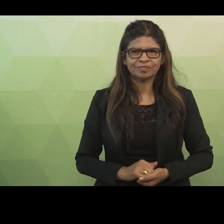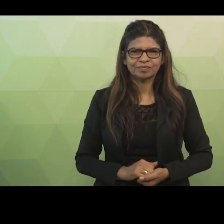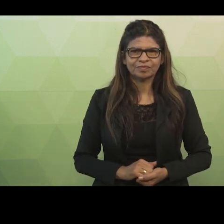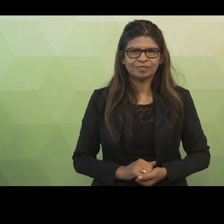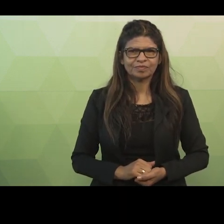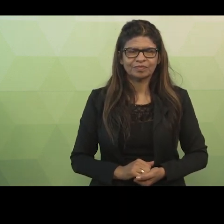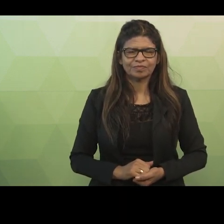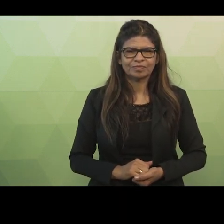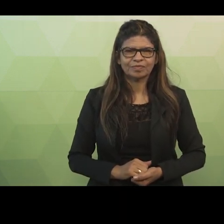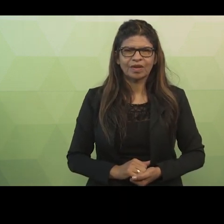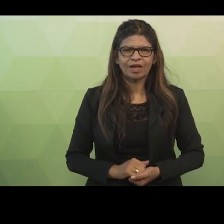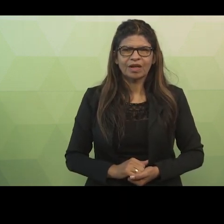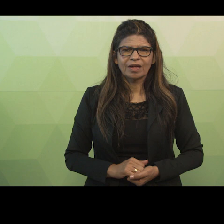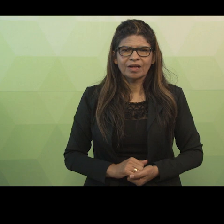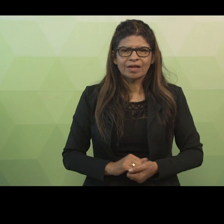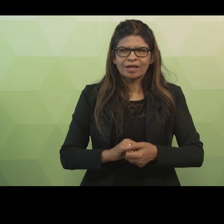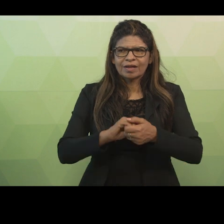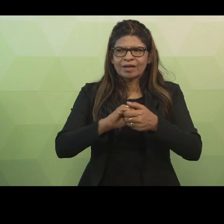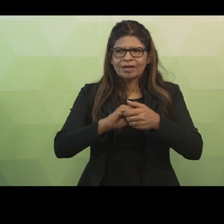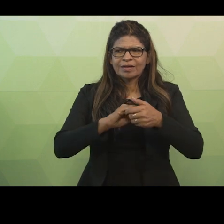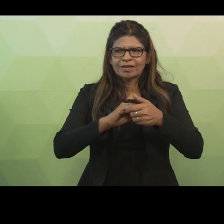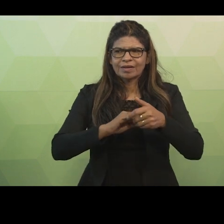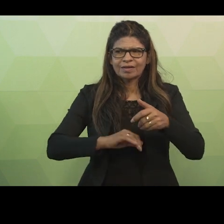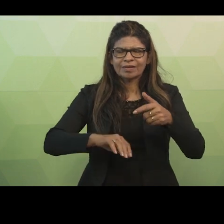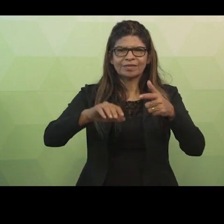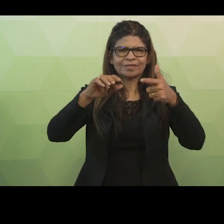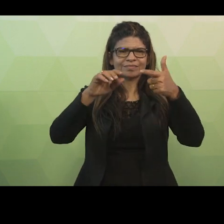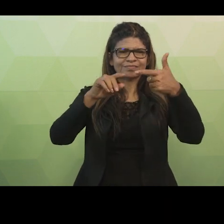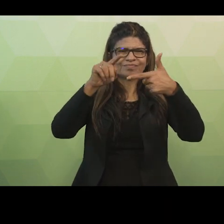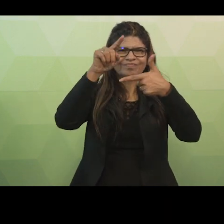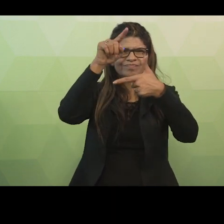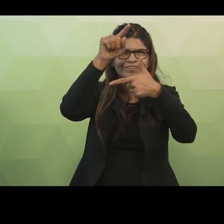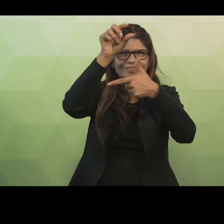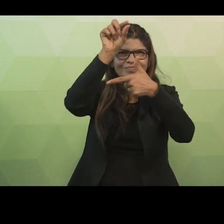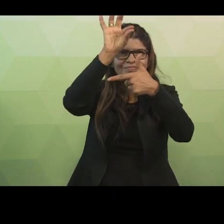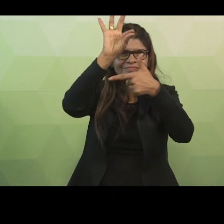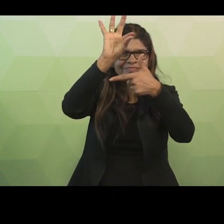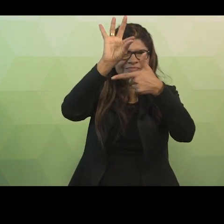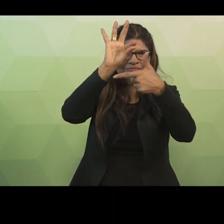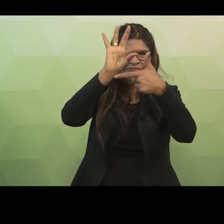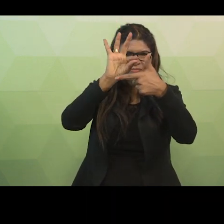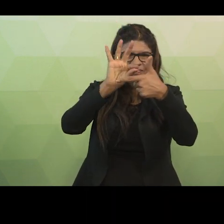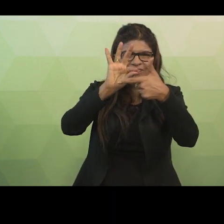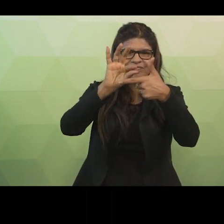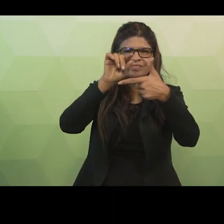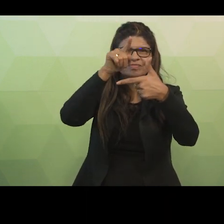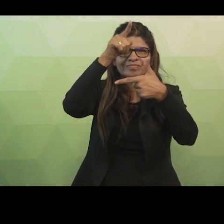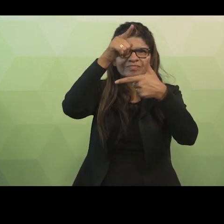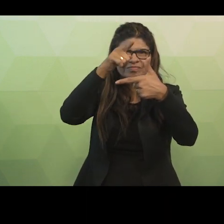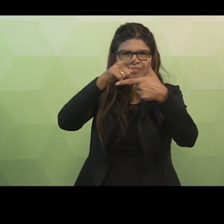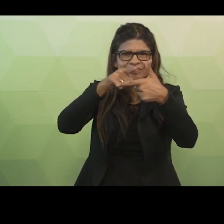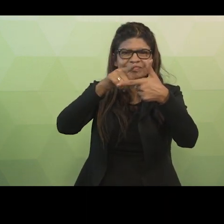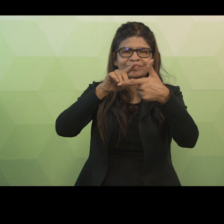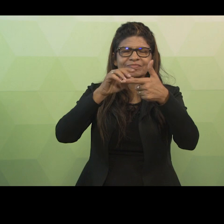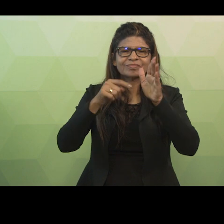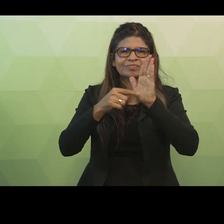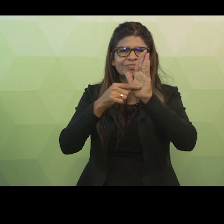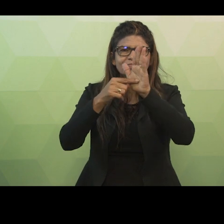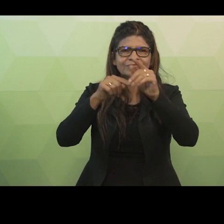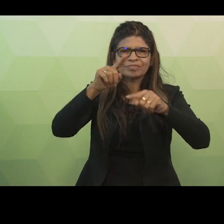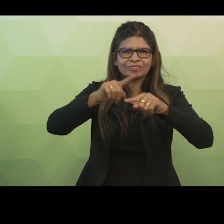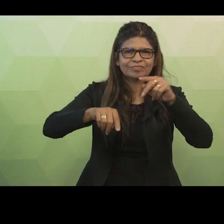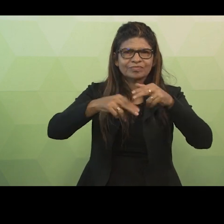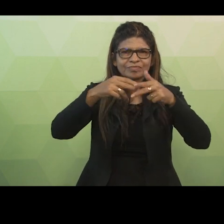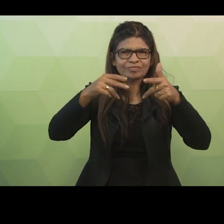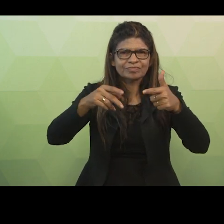As linhas da vida representam a existência de um objeto. Desta forma, quando um objeto é